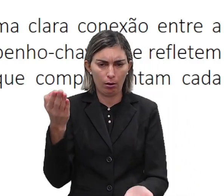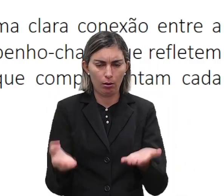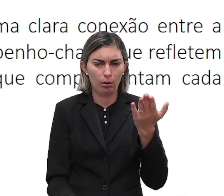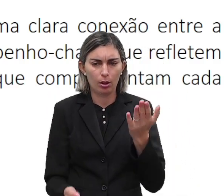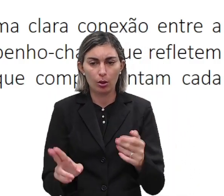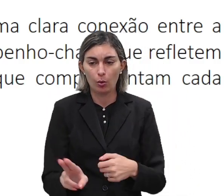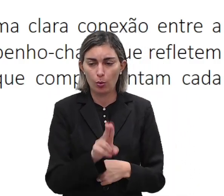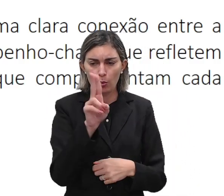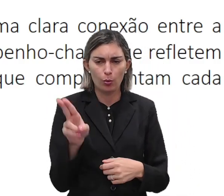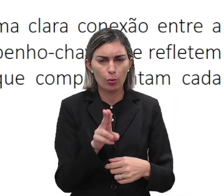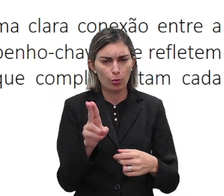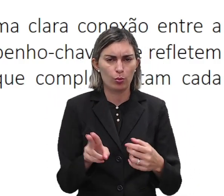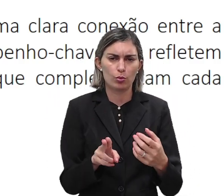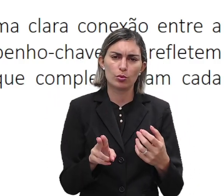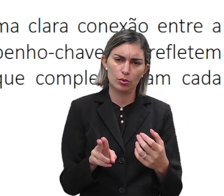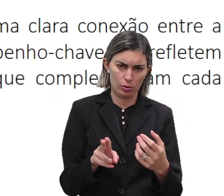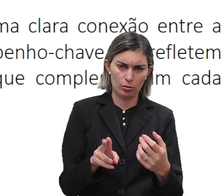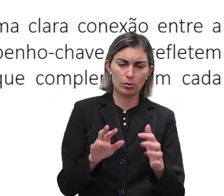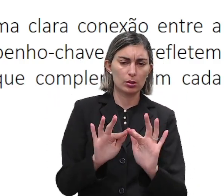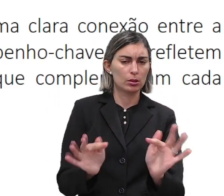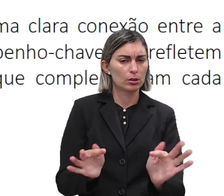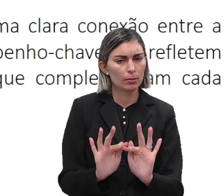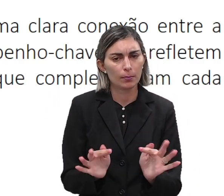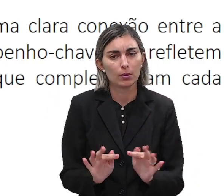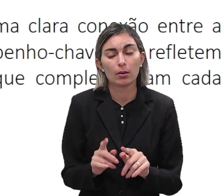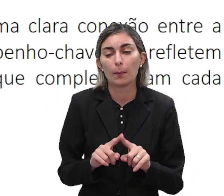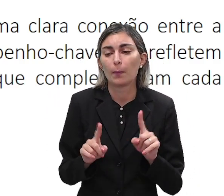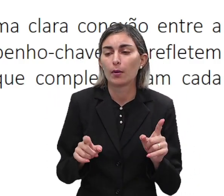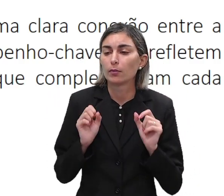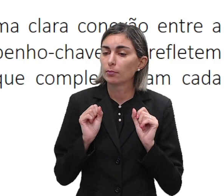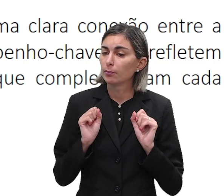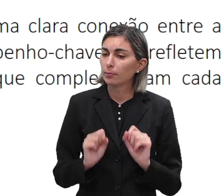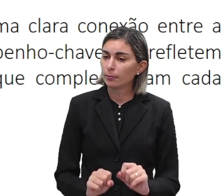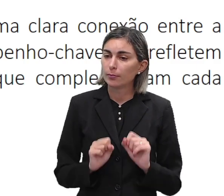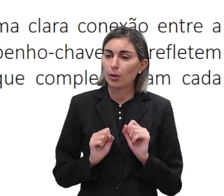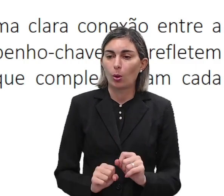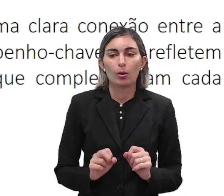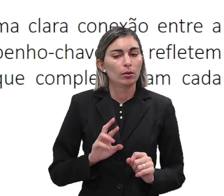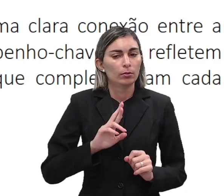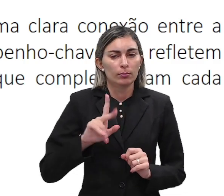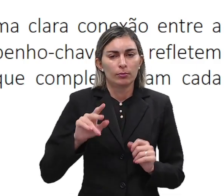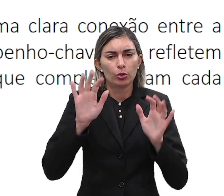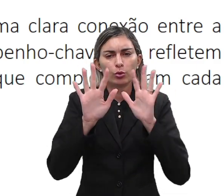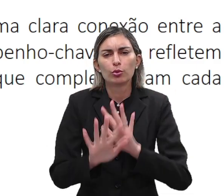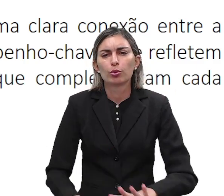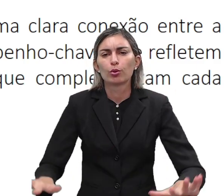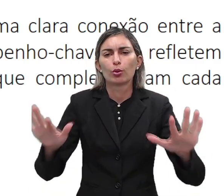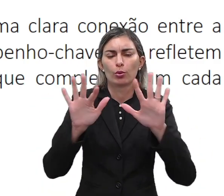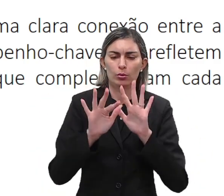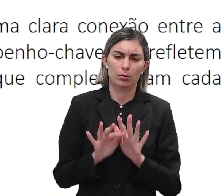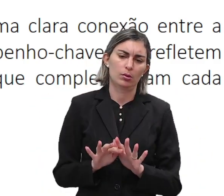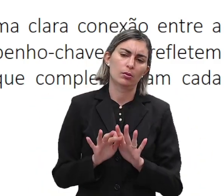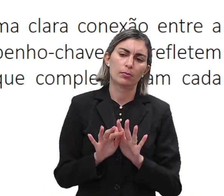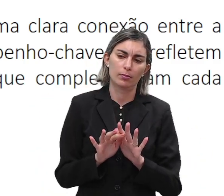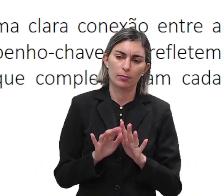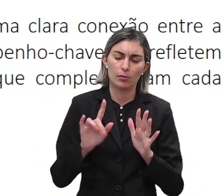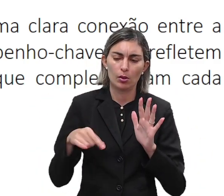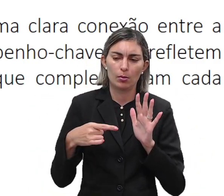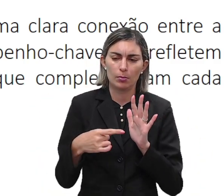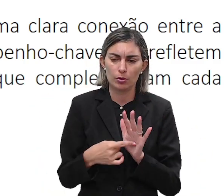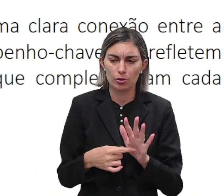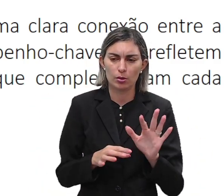o uso de medidas-chave simples, mas pode não abranger toda a gama dos